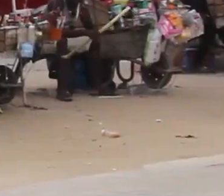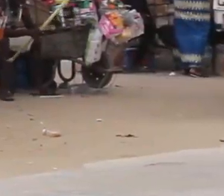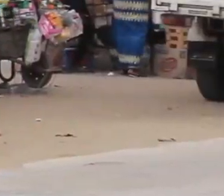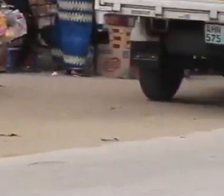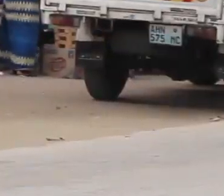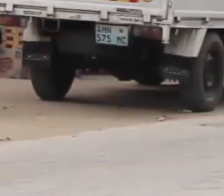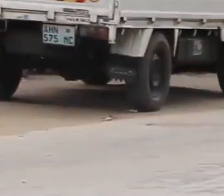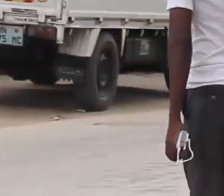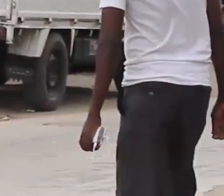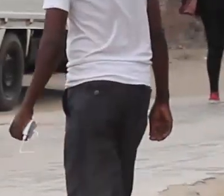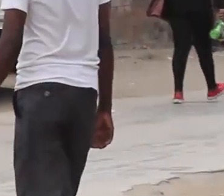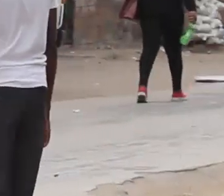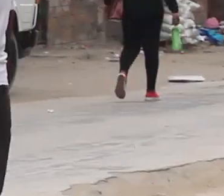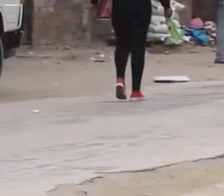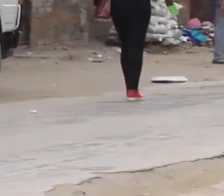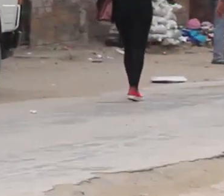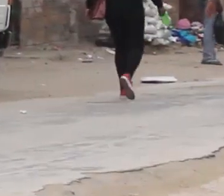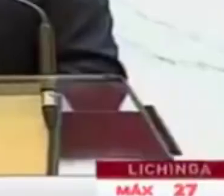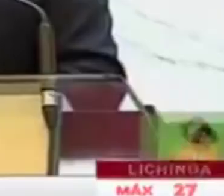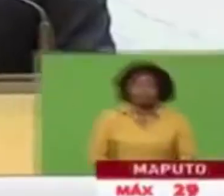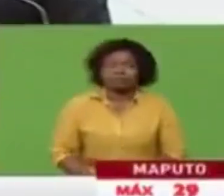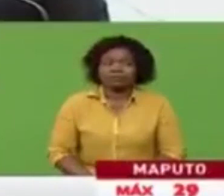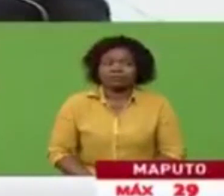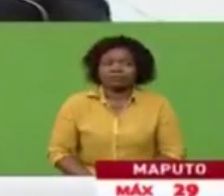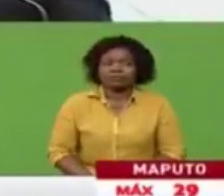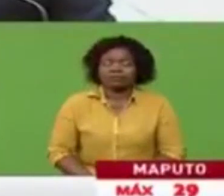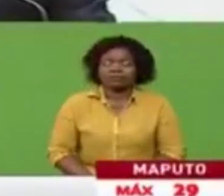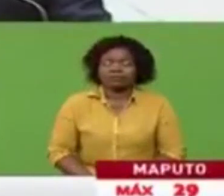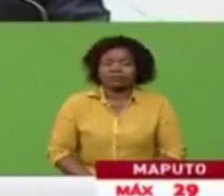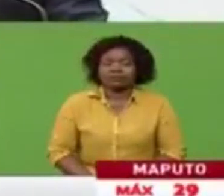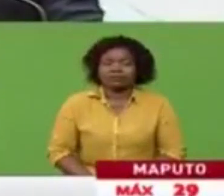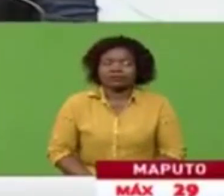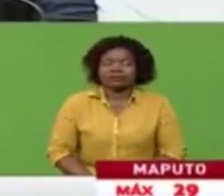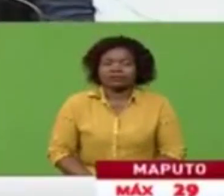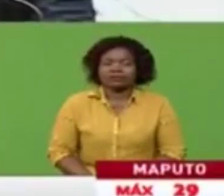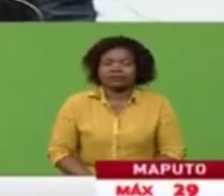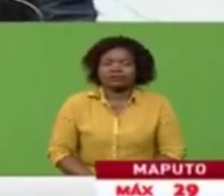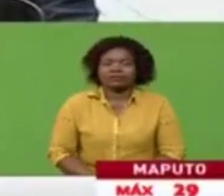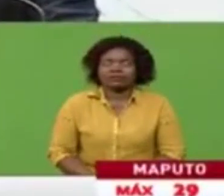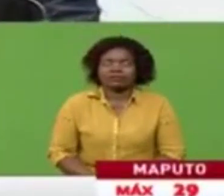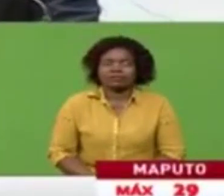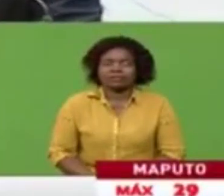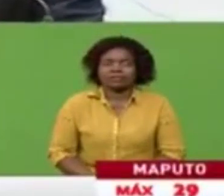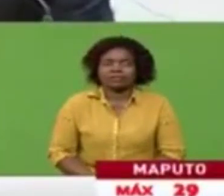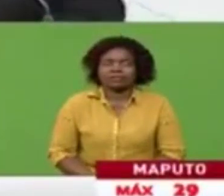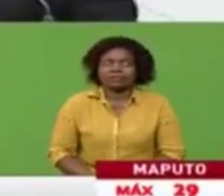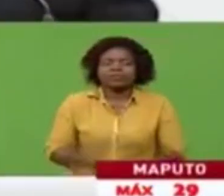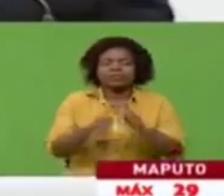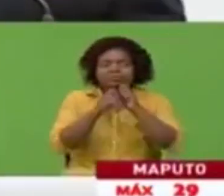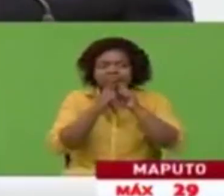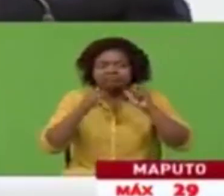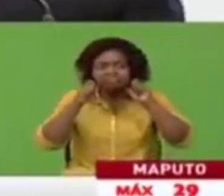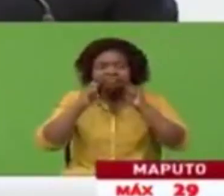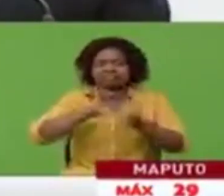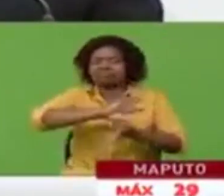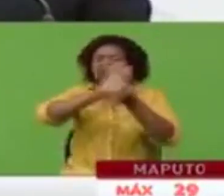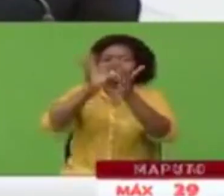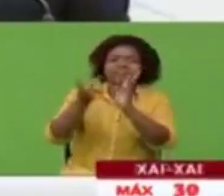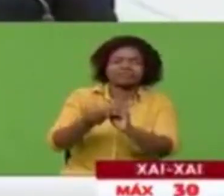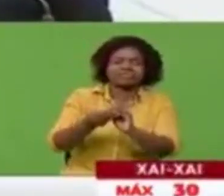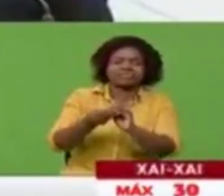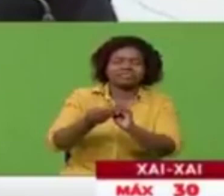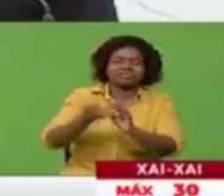coronavírus. A decisão tomada esta quinta-feira pelo presidente da República, Filipe Nhusi, visa controlar melhor o alastramento desta